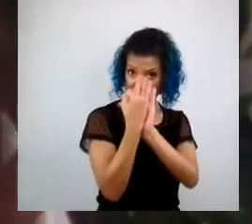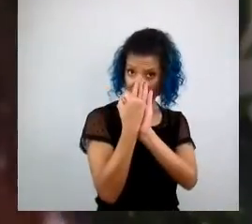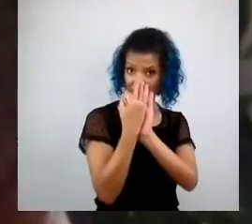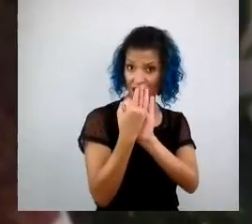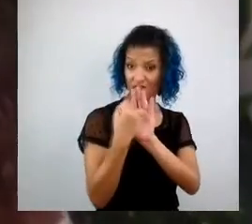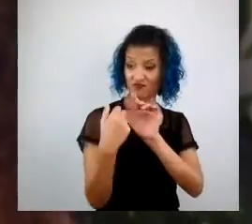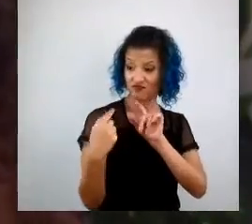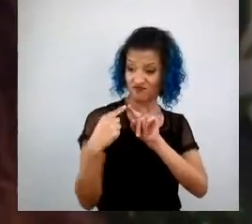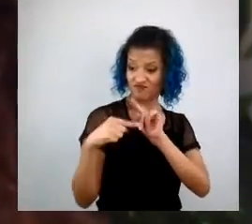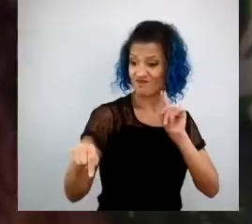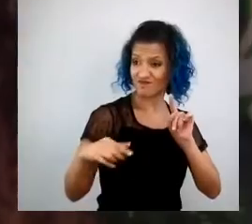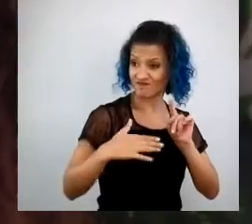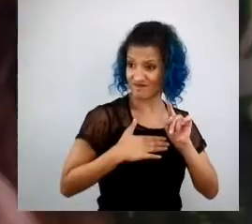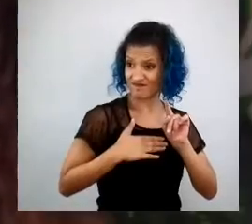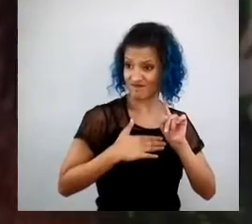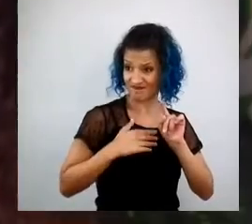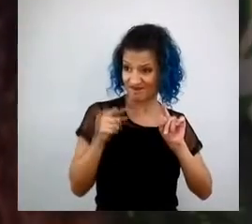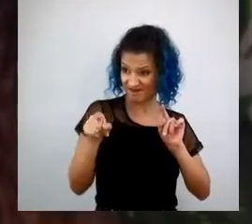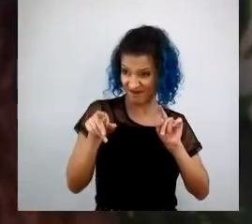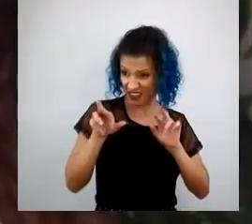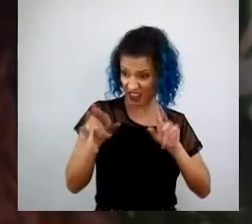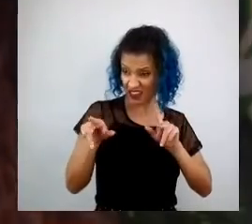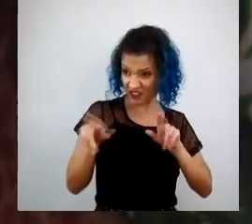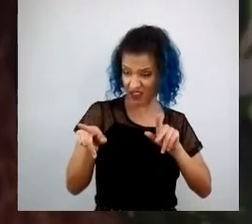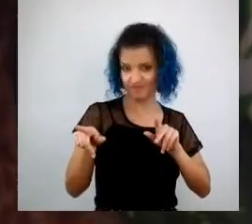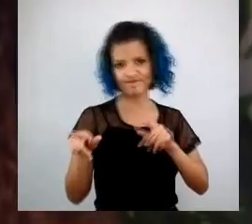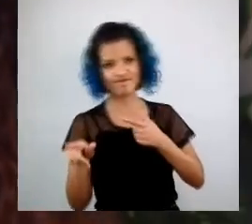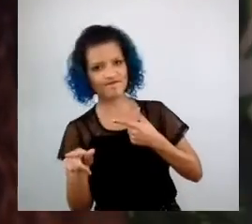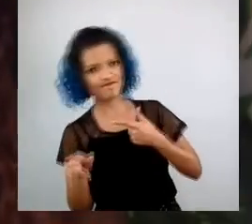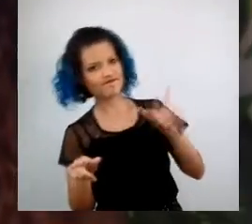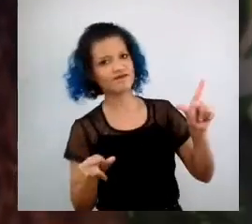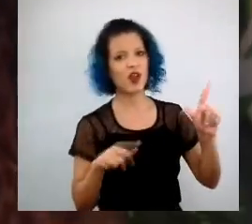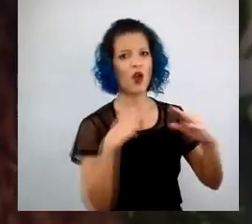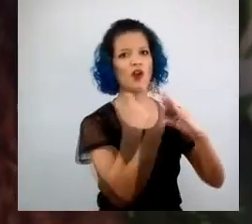para outra marca, para outra empresa que eu, de fato, me valorize.